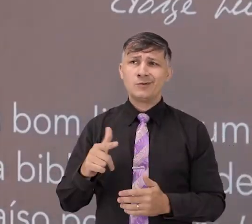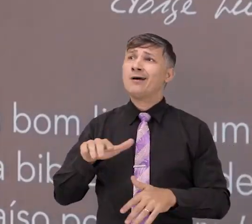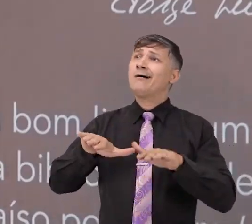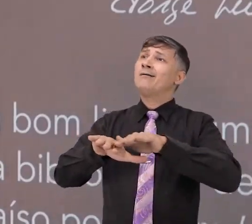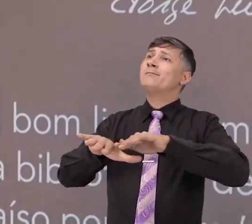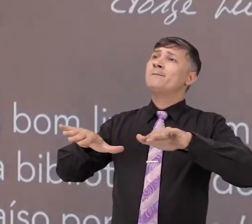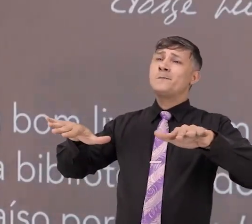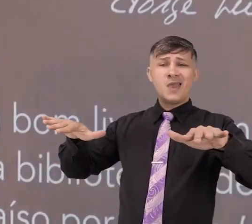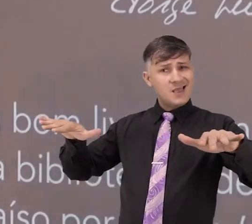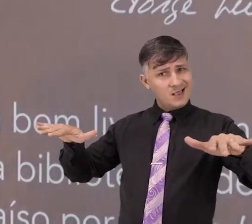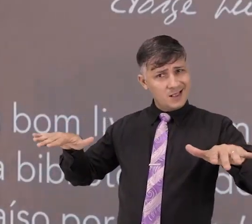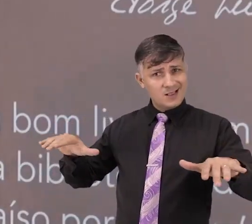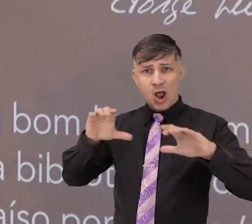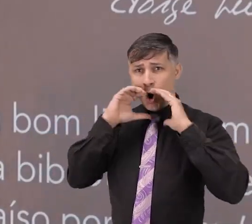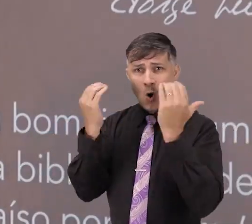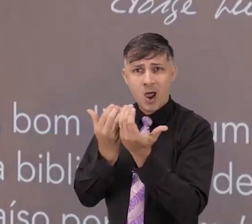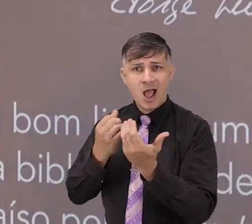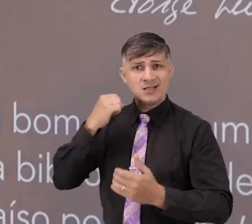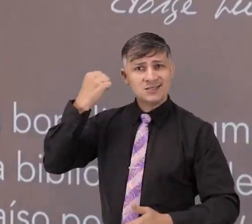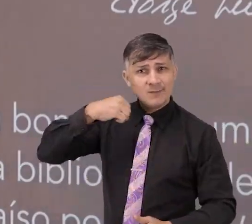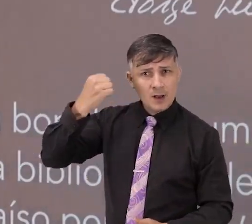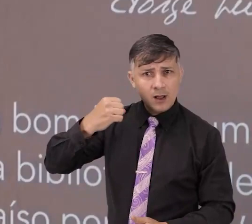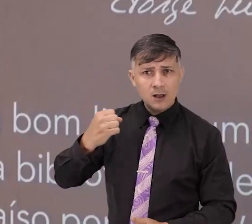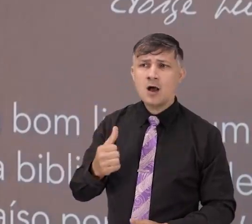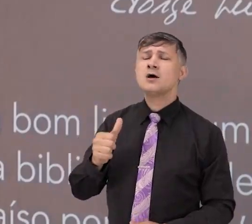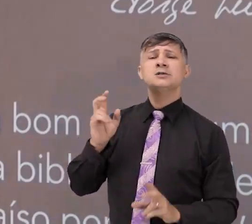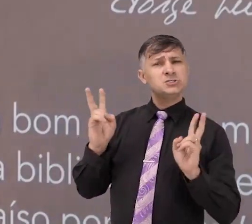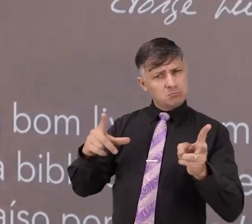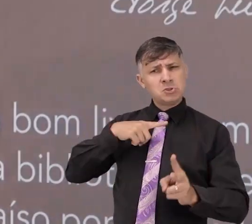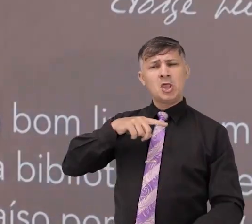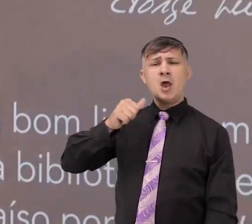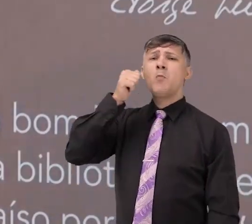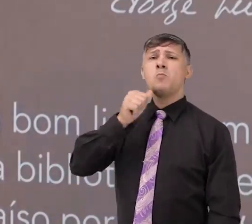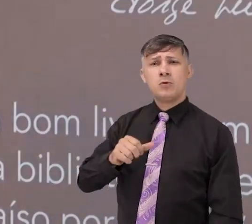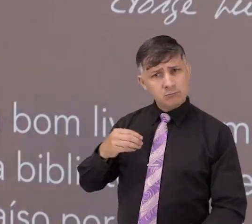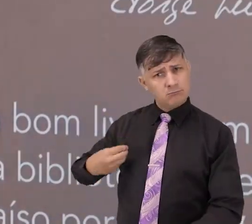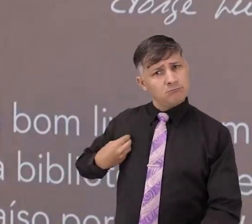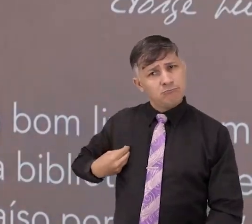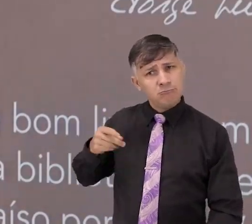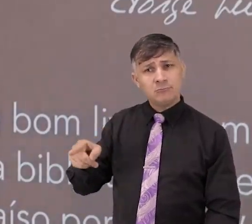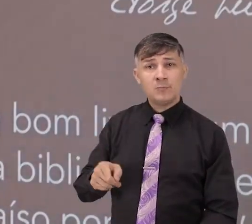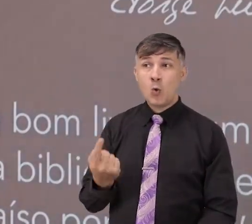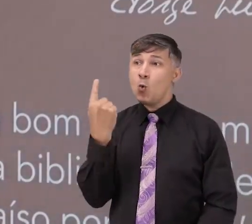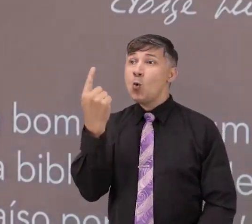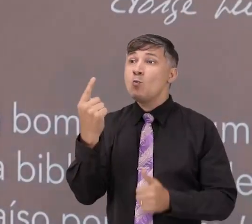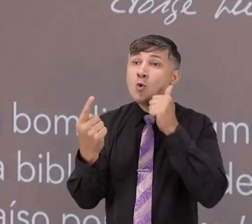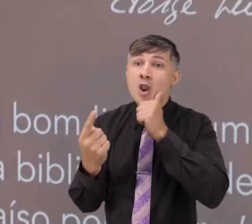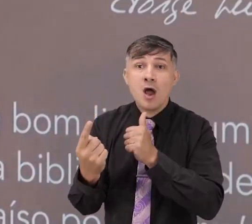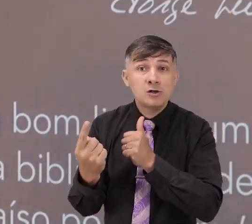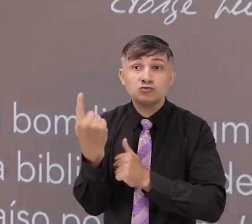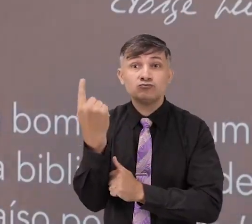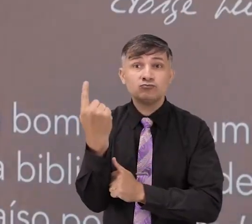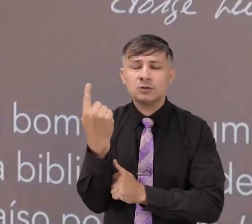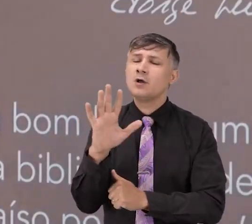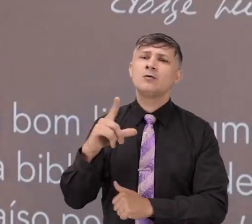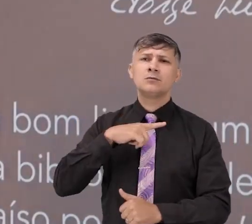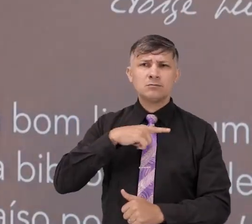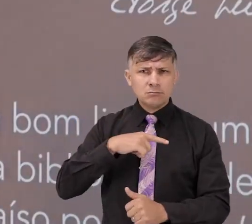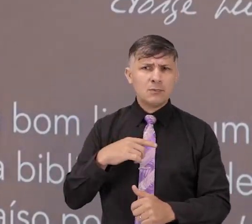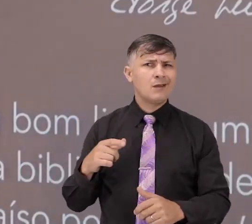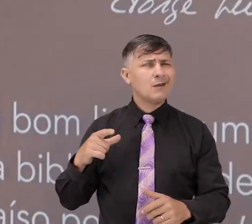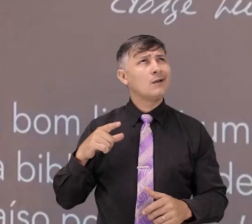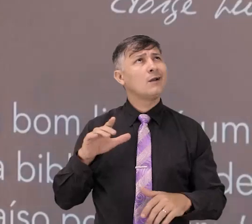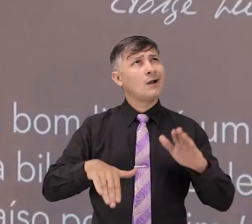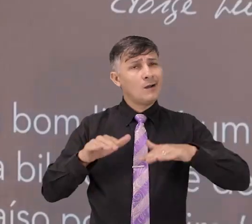em congressos, em seminários, onde não há mulheres presentes, ou onde só há uma mulher presente. A gente tem até